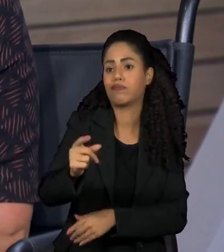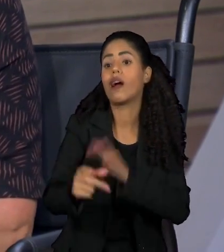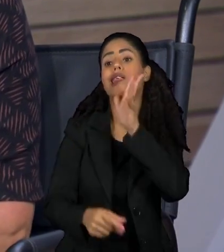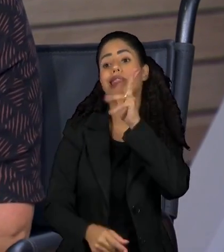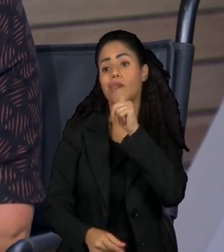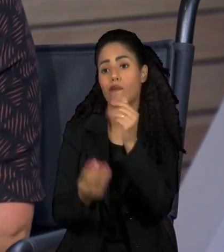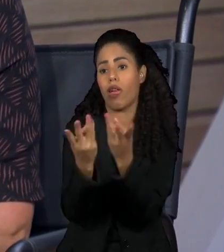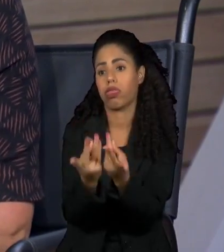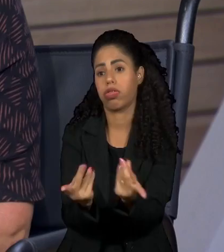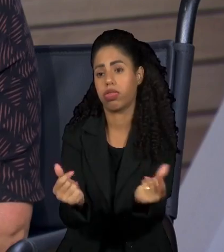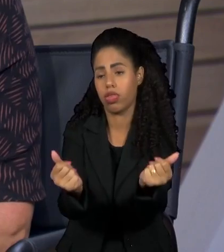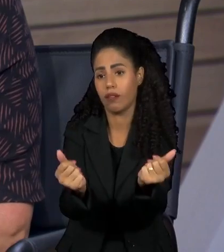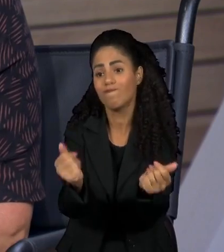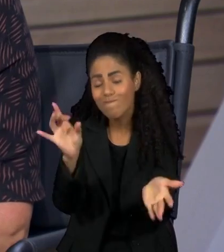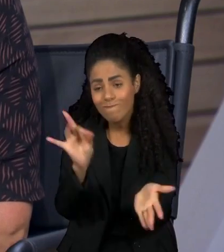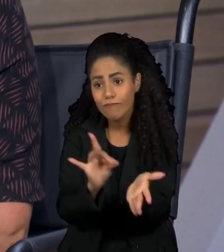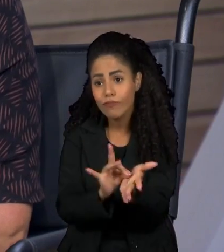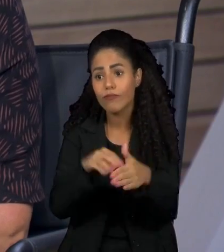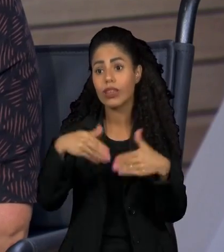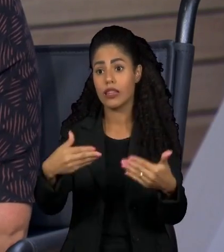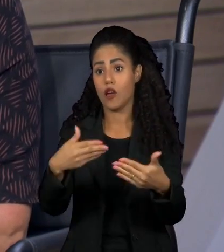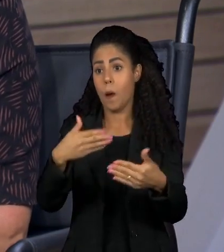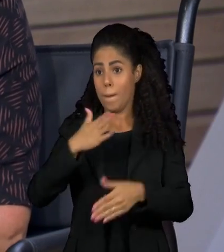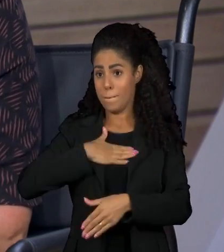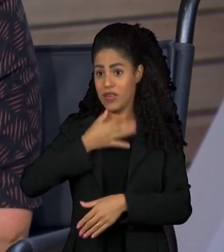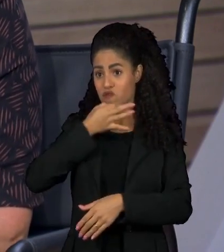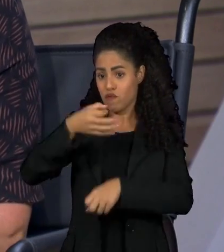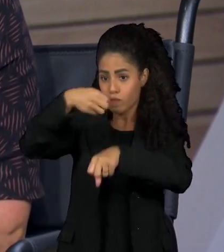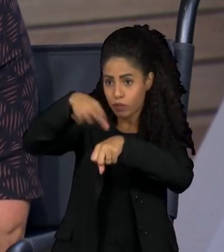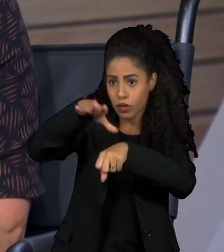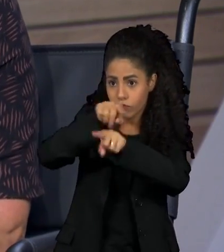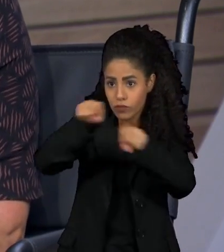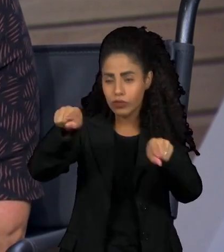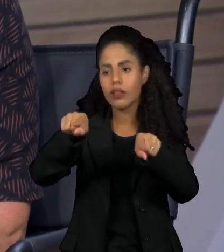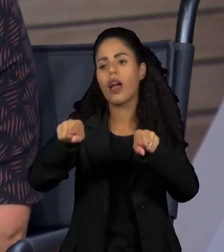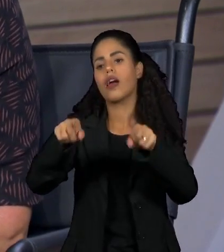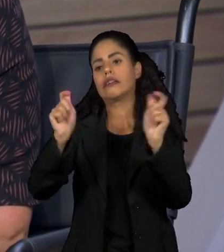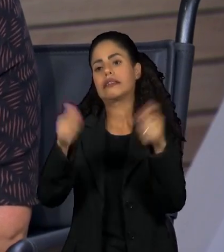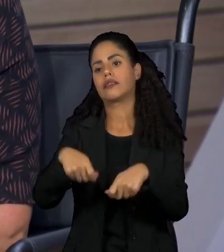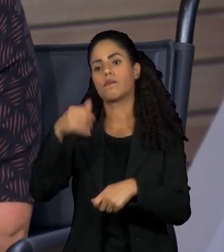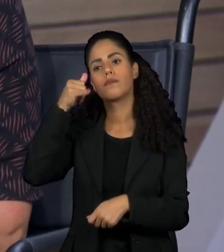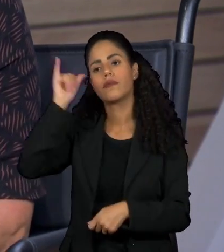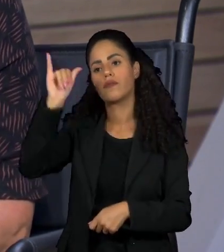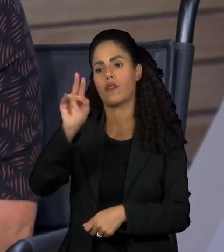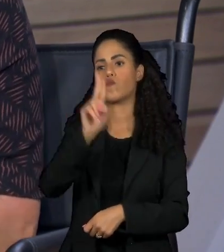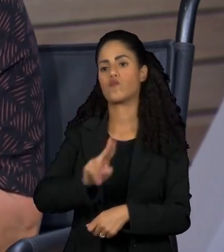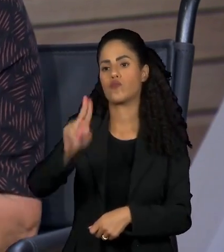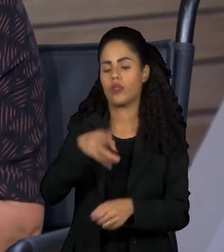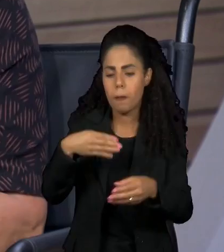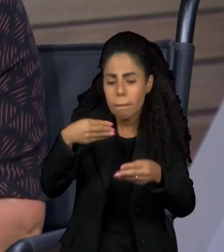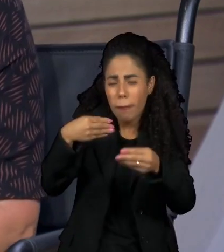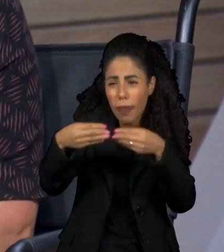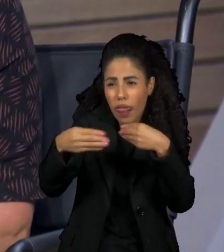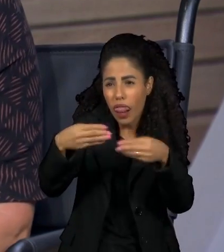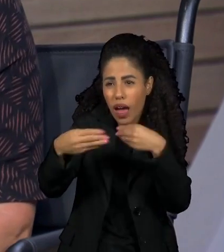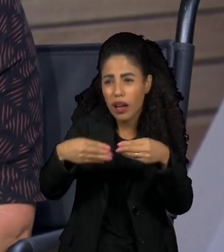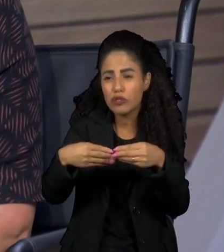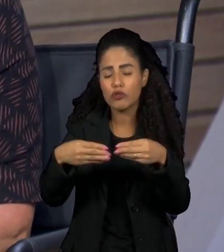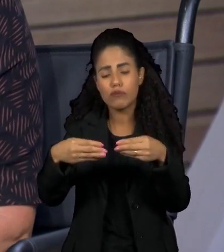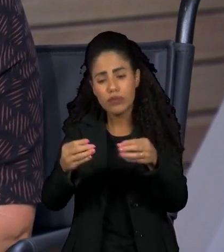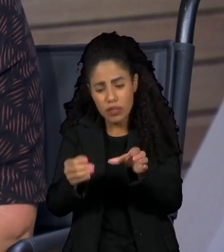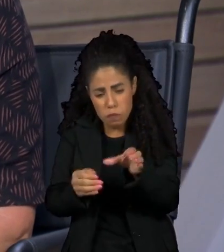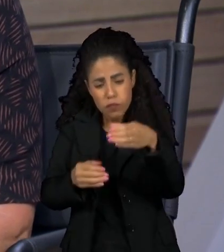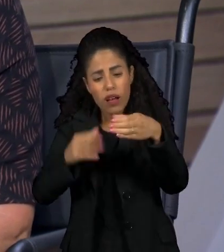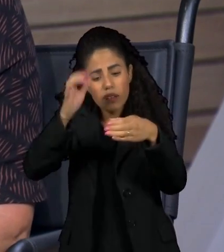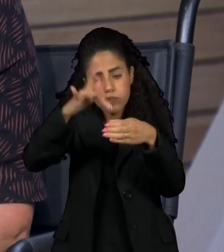maneira. Então, o meu conselho, assim, o que puder evitar de consumir plástico e, dentro dos plásticos que você